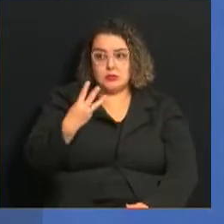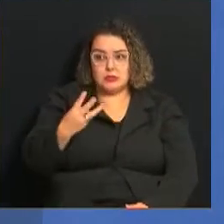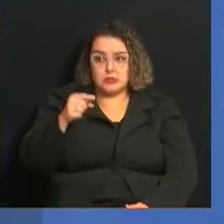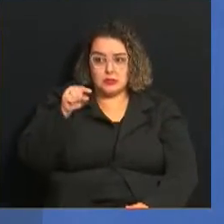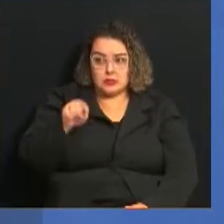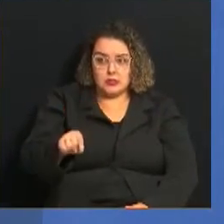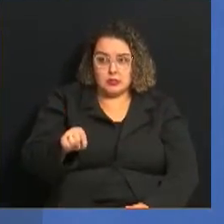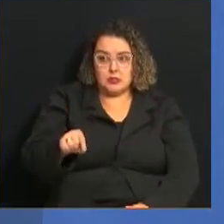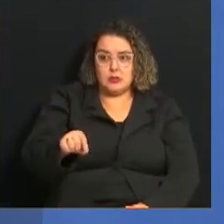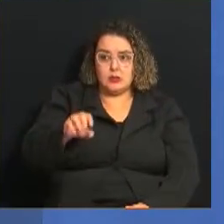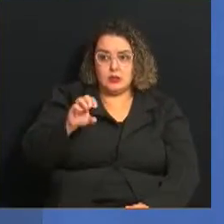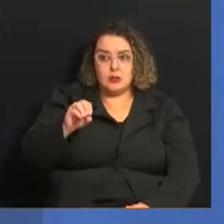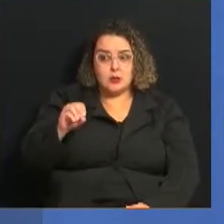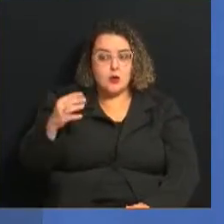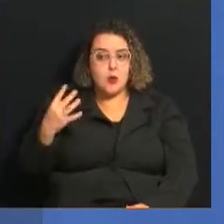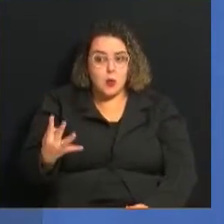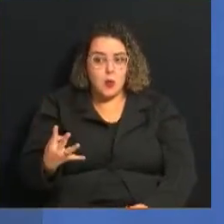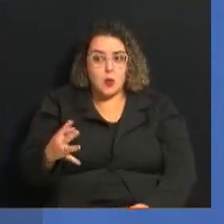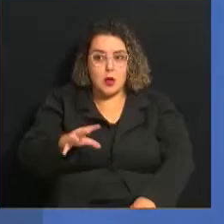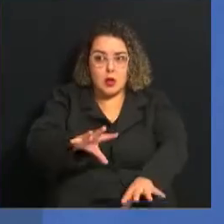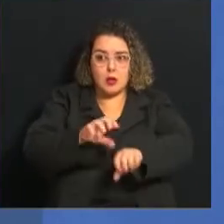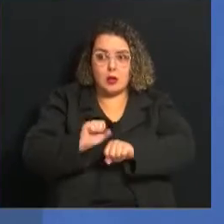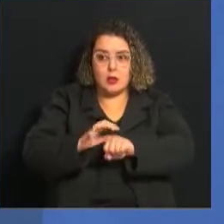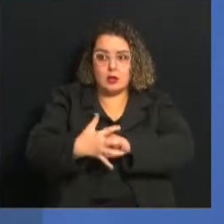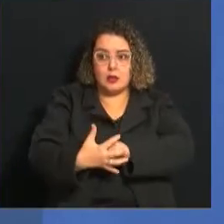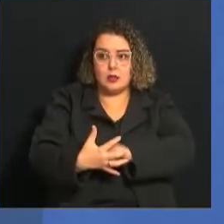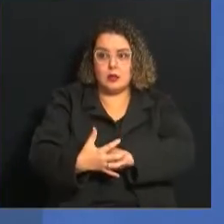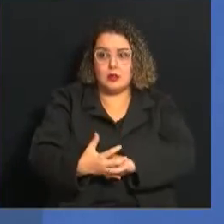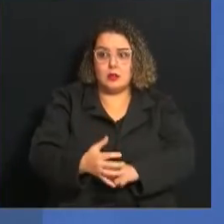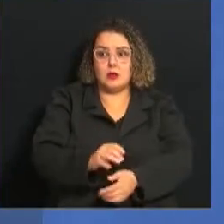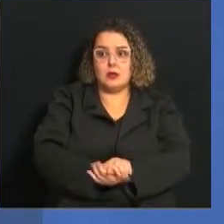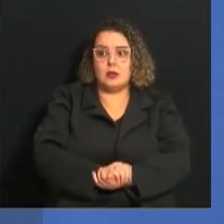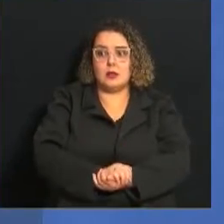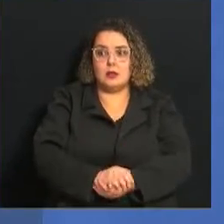233.004 casos de Covid-19 e ainda